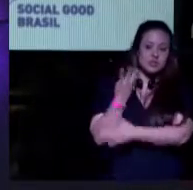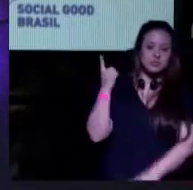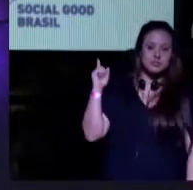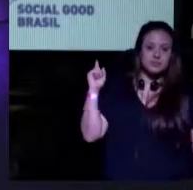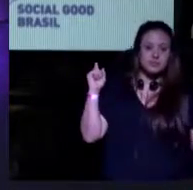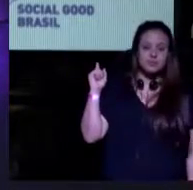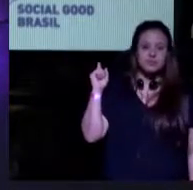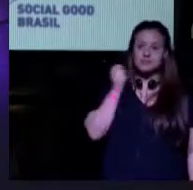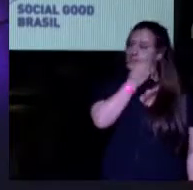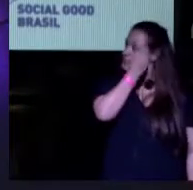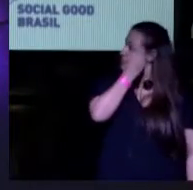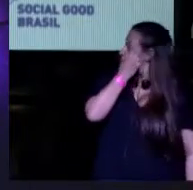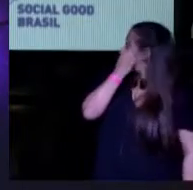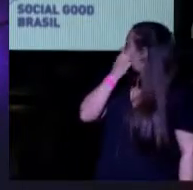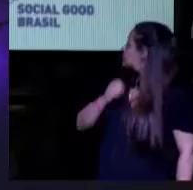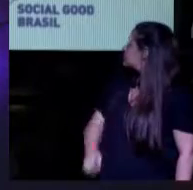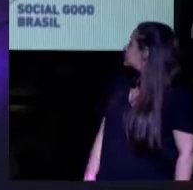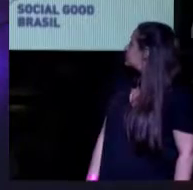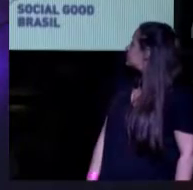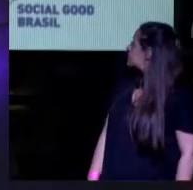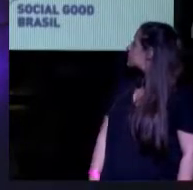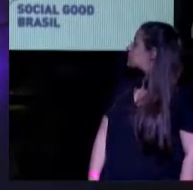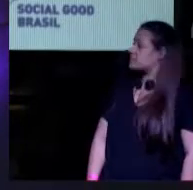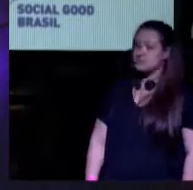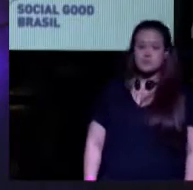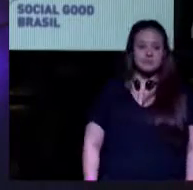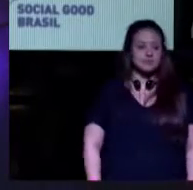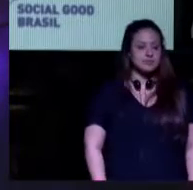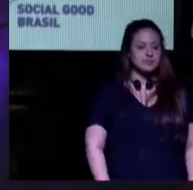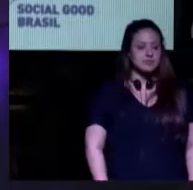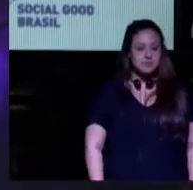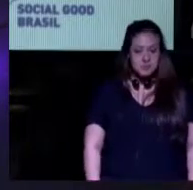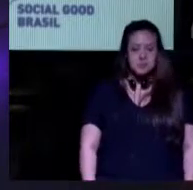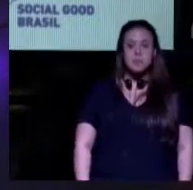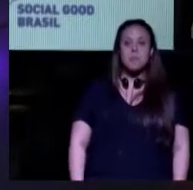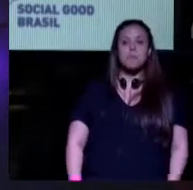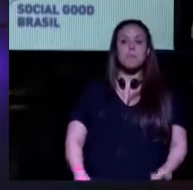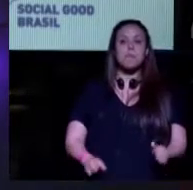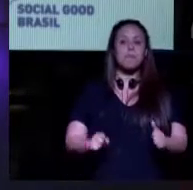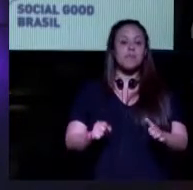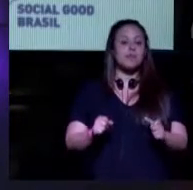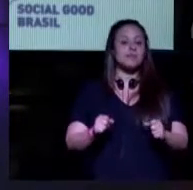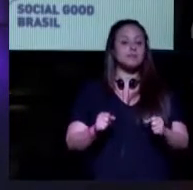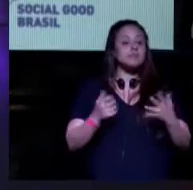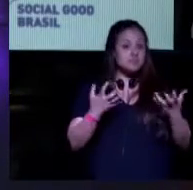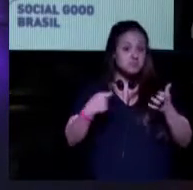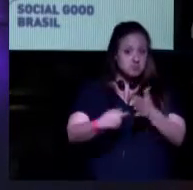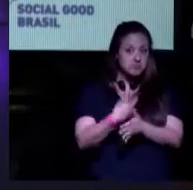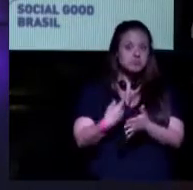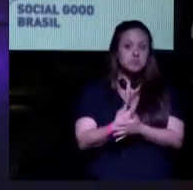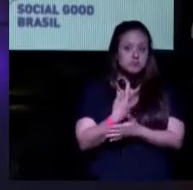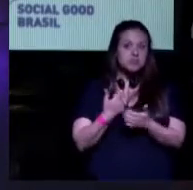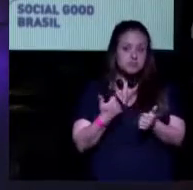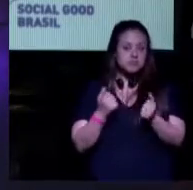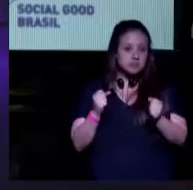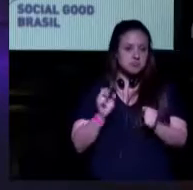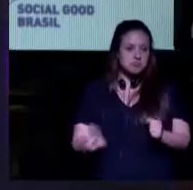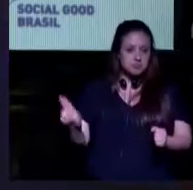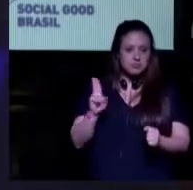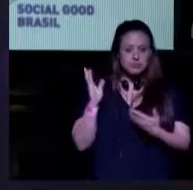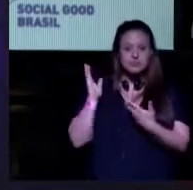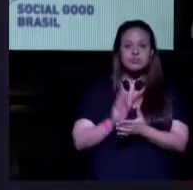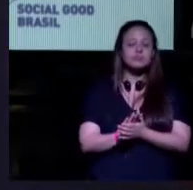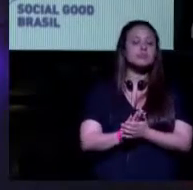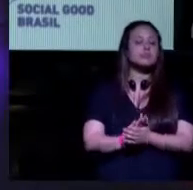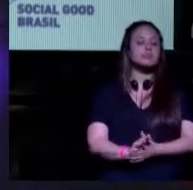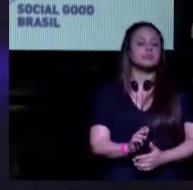na tela tá bom é uma das dada às que uma uma coisa que a gente acredita muito no